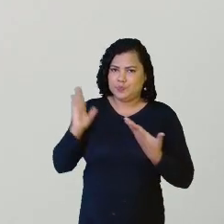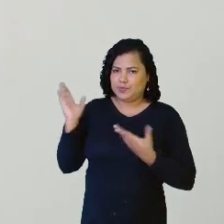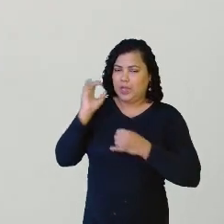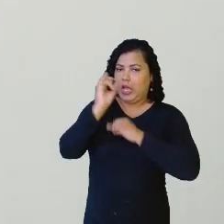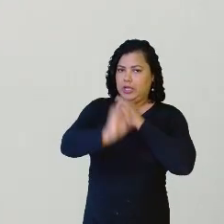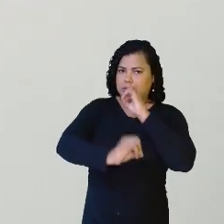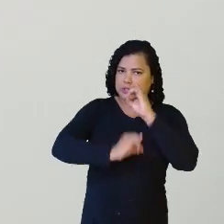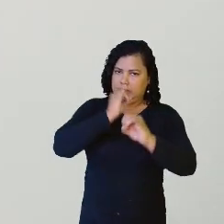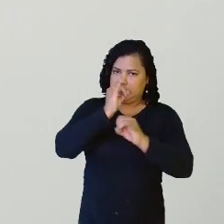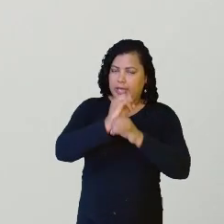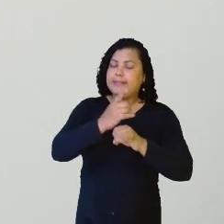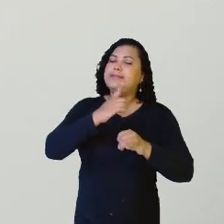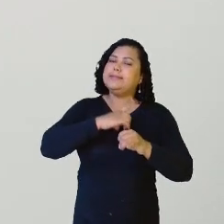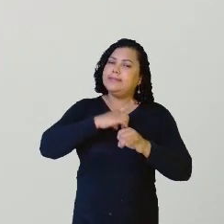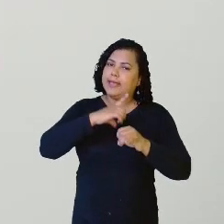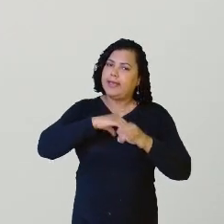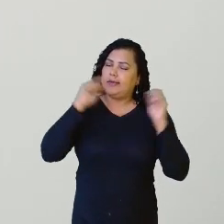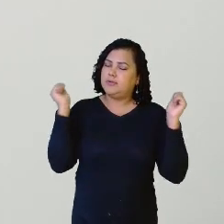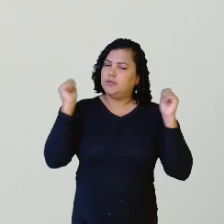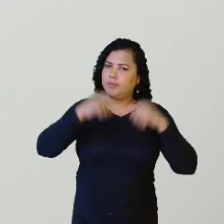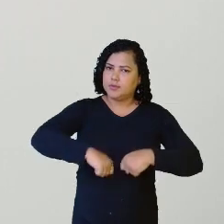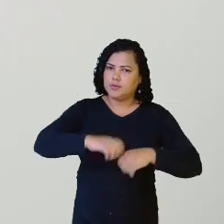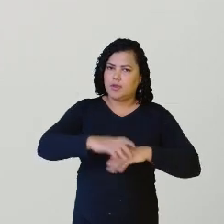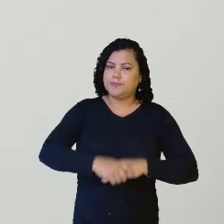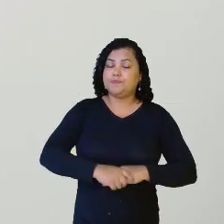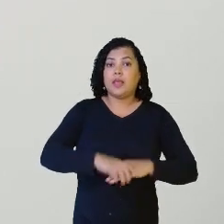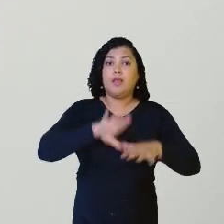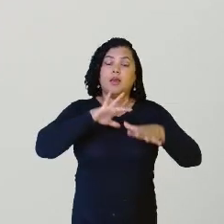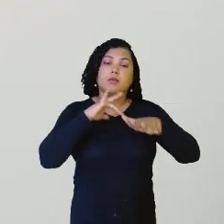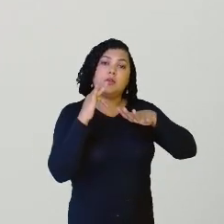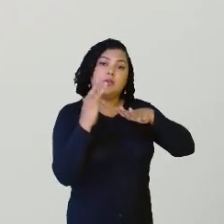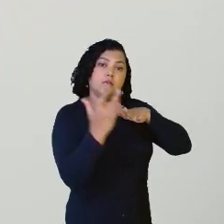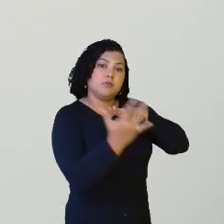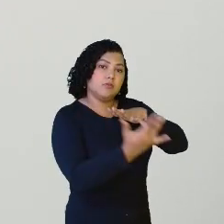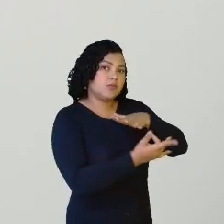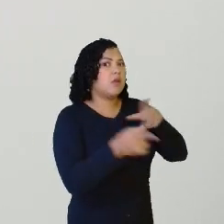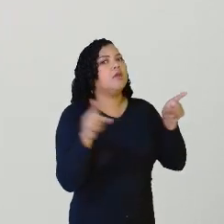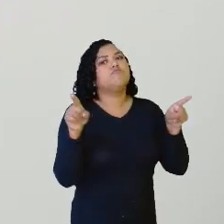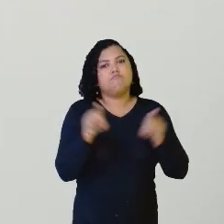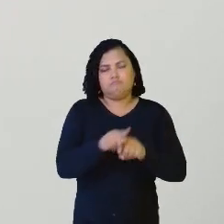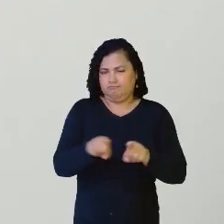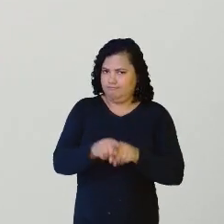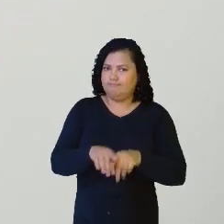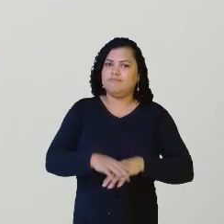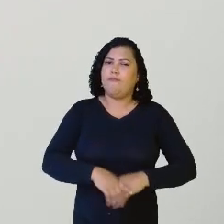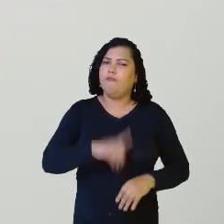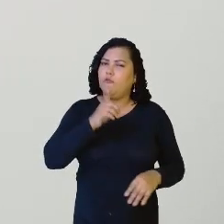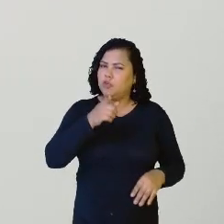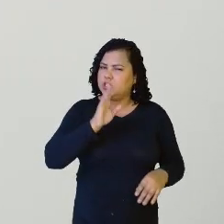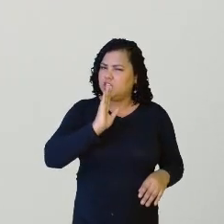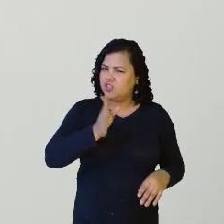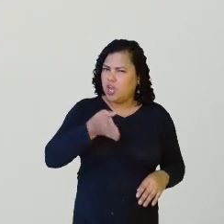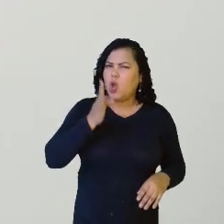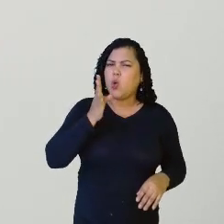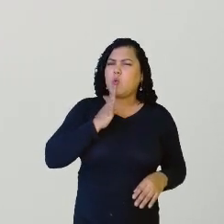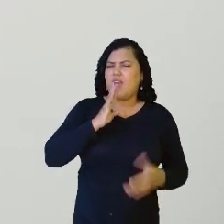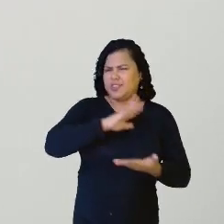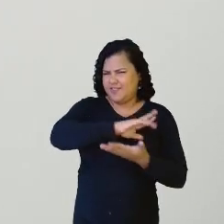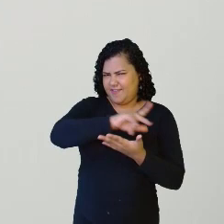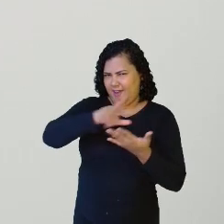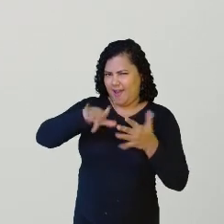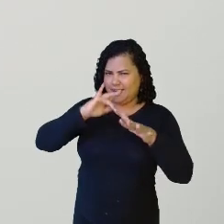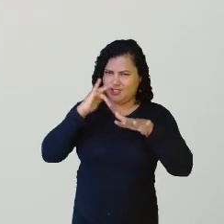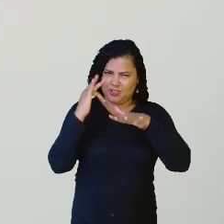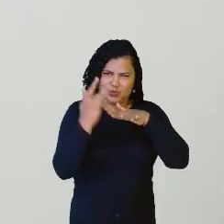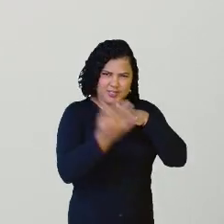internet, ela tem essas possibilidades. E as redes sociais também. Vocês conhecem assim, uma infinidade de redes sociais, não